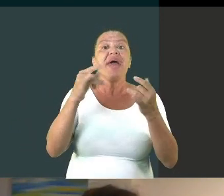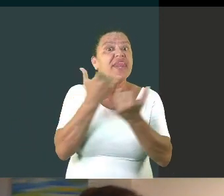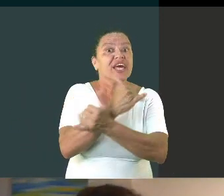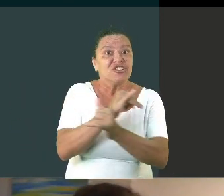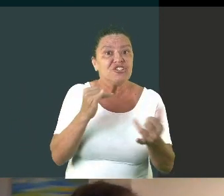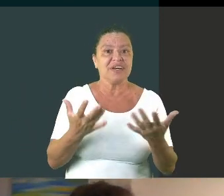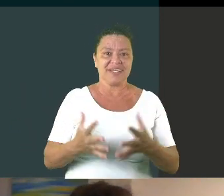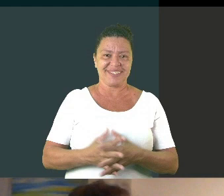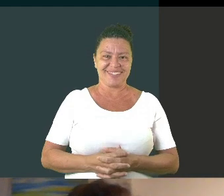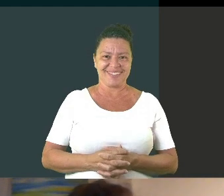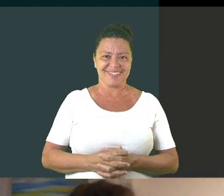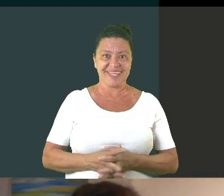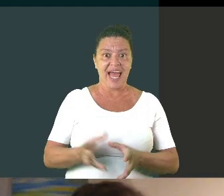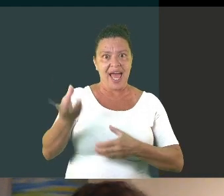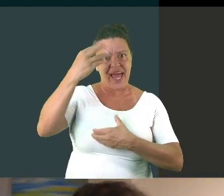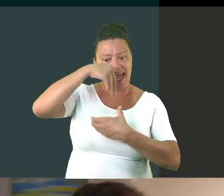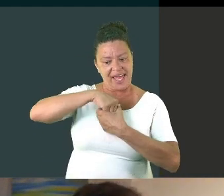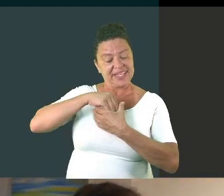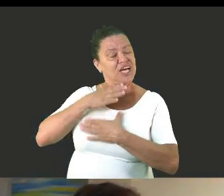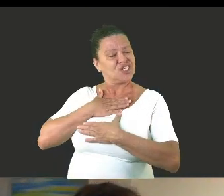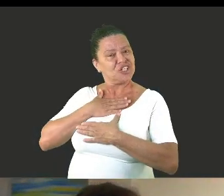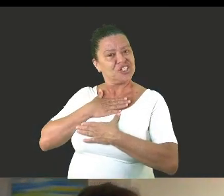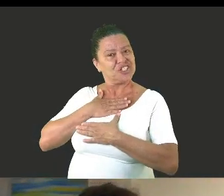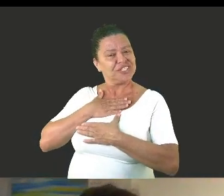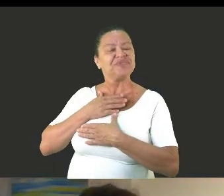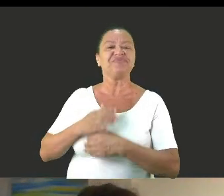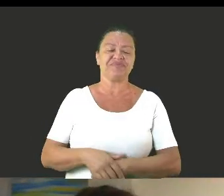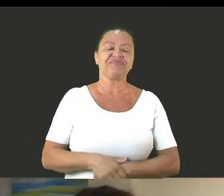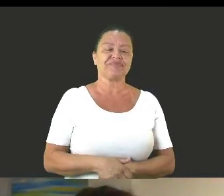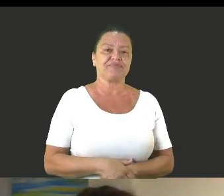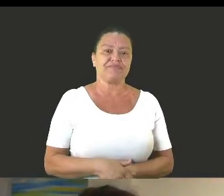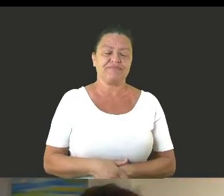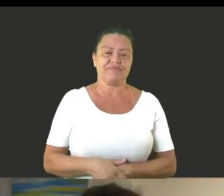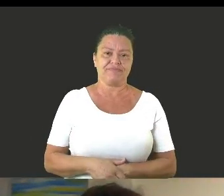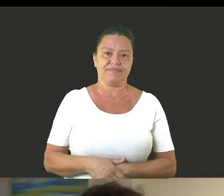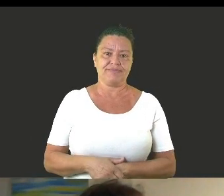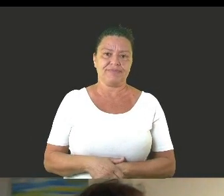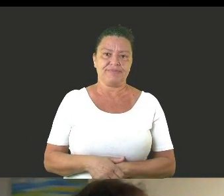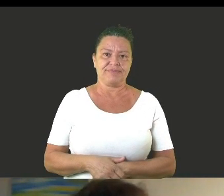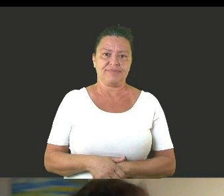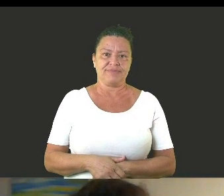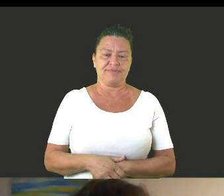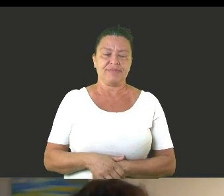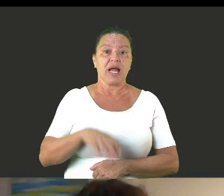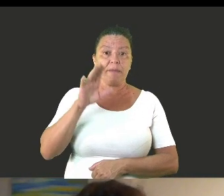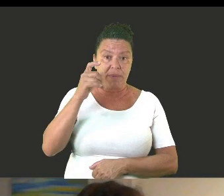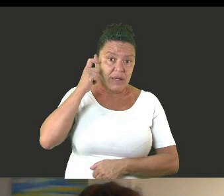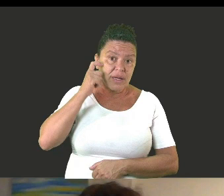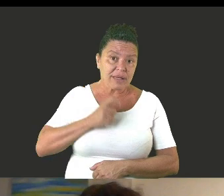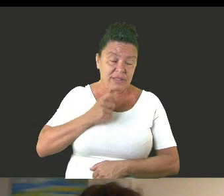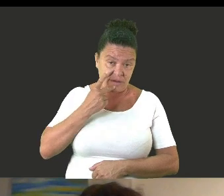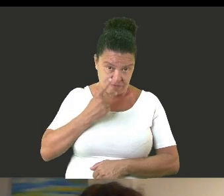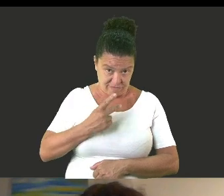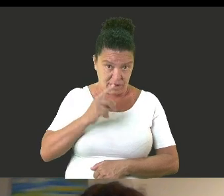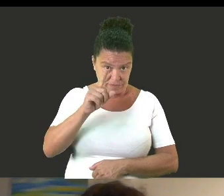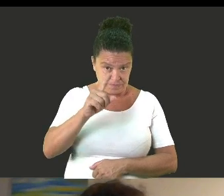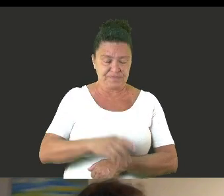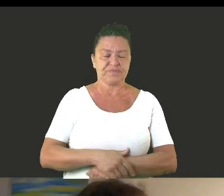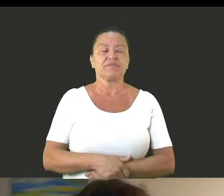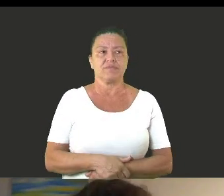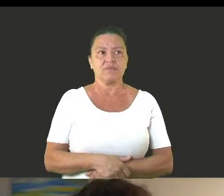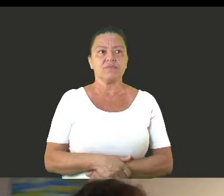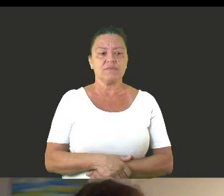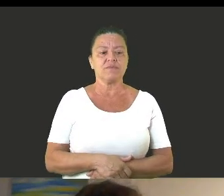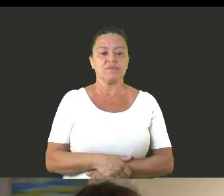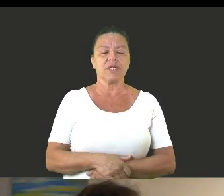energia interior nossa. Bom, mas Kardec também diz o seguinte: uma